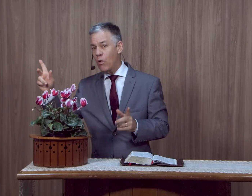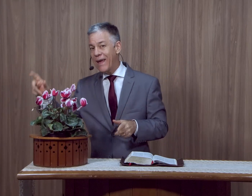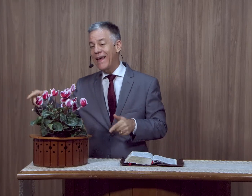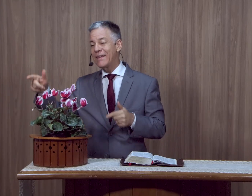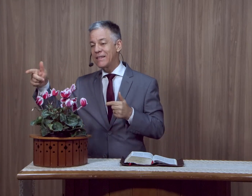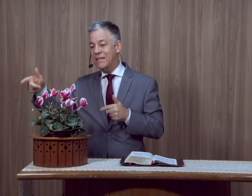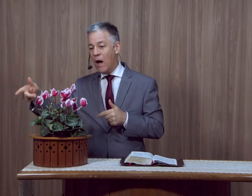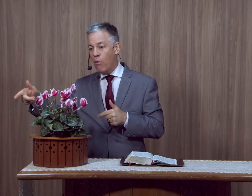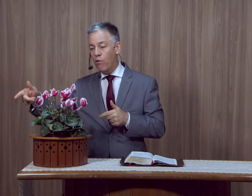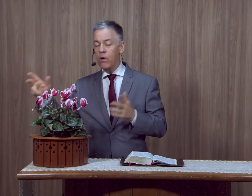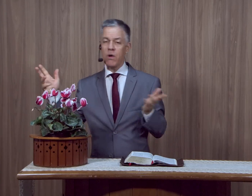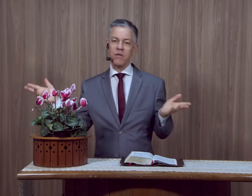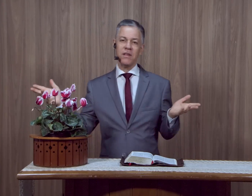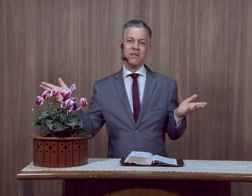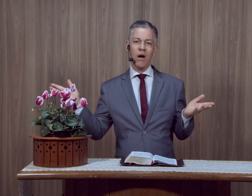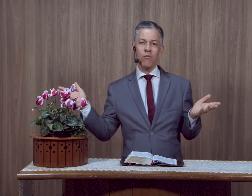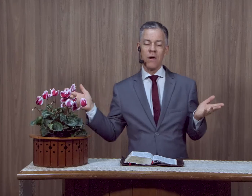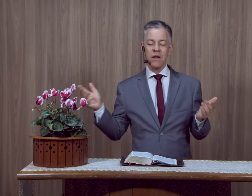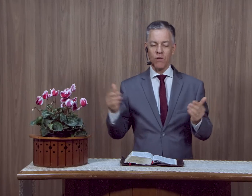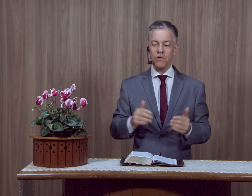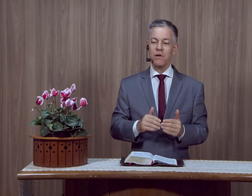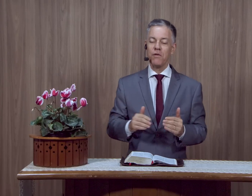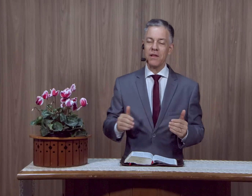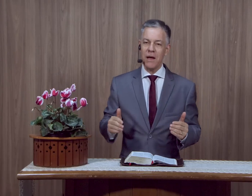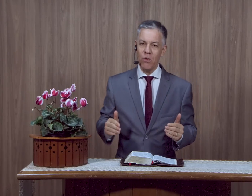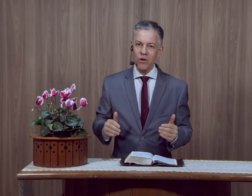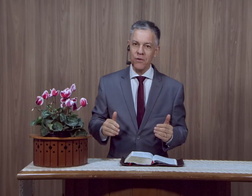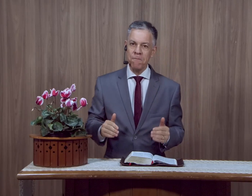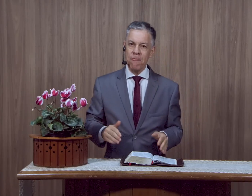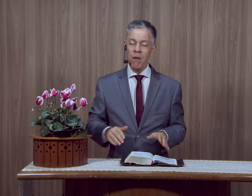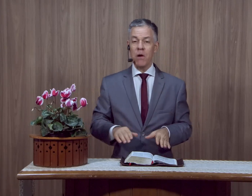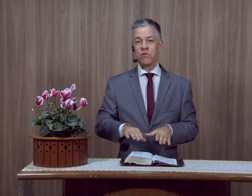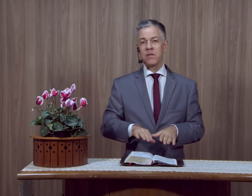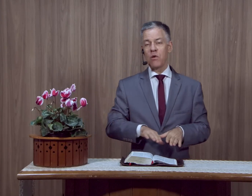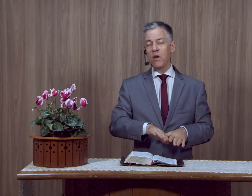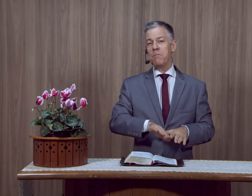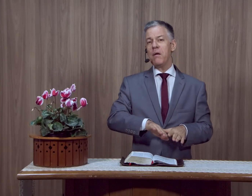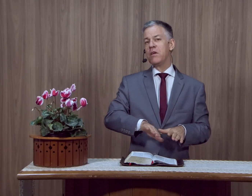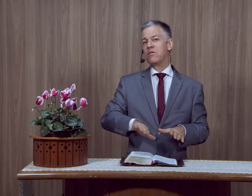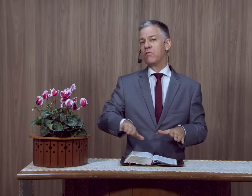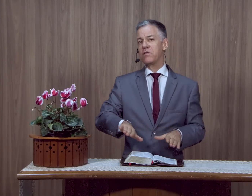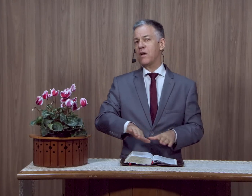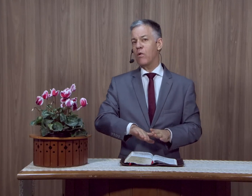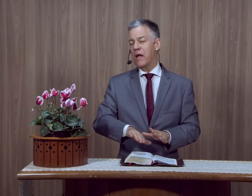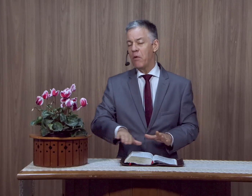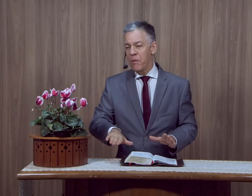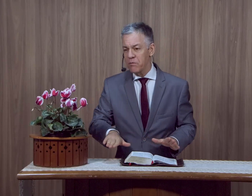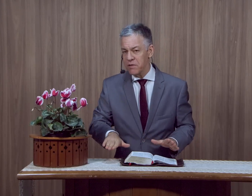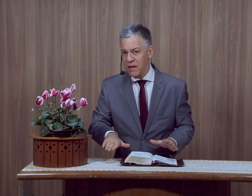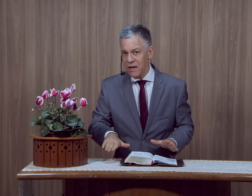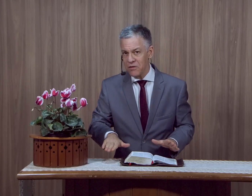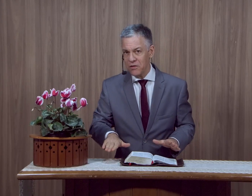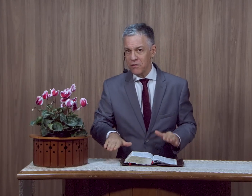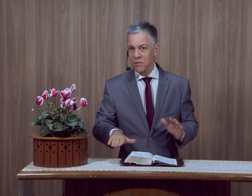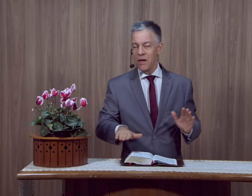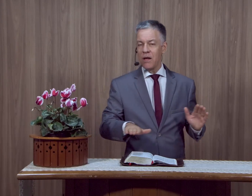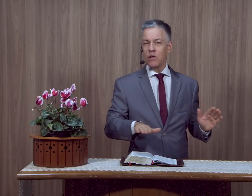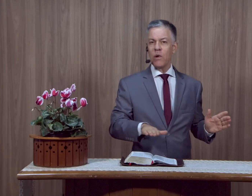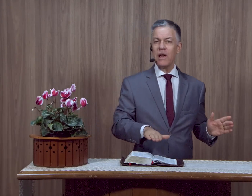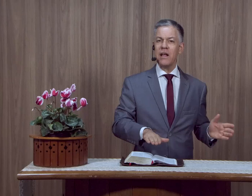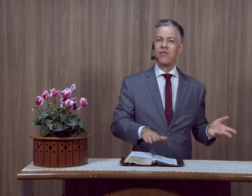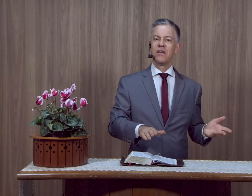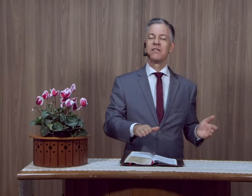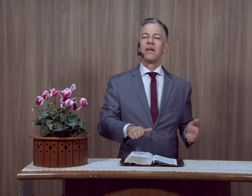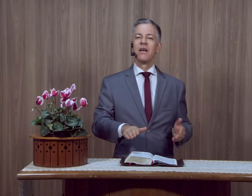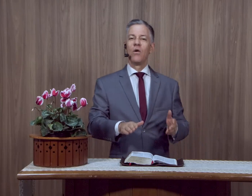fim será o quê? Salvo. Eu quero ser salvo. Então vou servir até a morte. Mas o Senhor, Ele permite que você, a qualquer momento, você deixe disso.